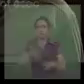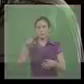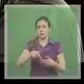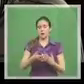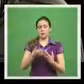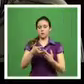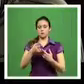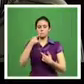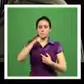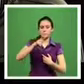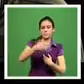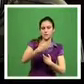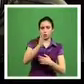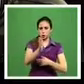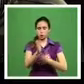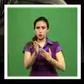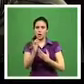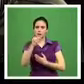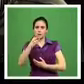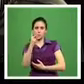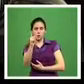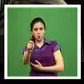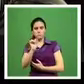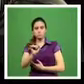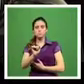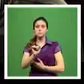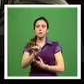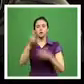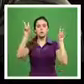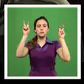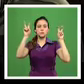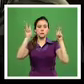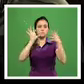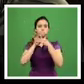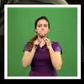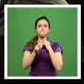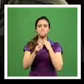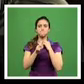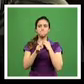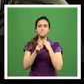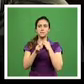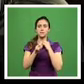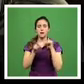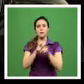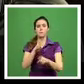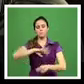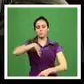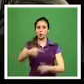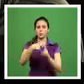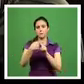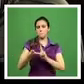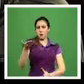Esta é a 7ª edição da IWE e o tema que sustenta a mesma, passa a redundância, é o mundo sustentável,